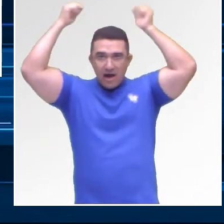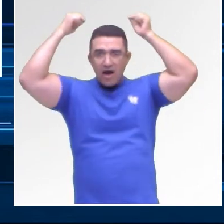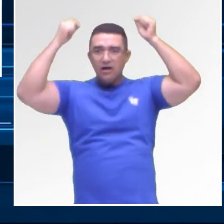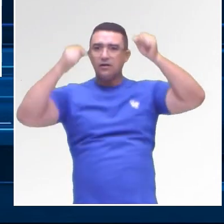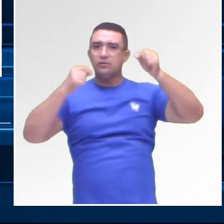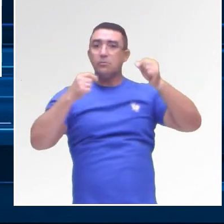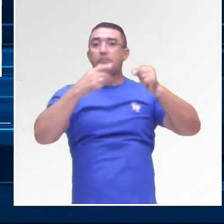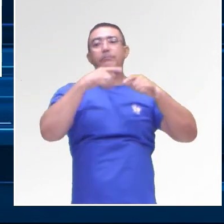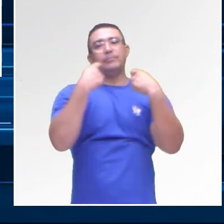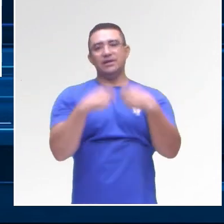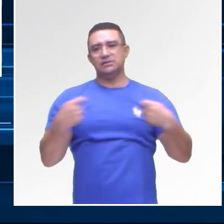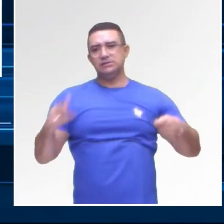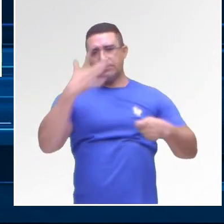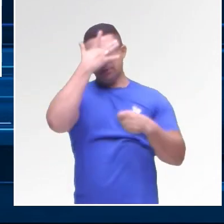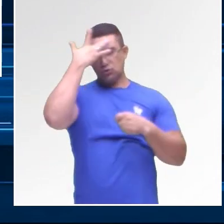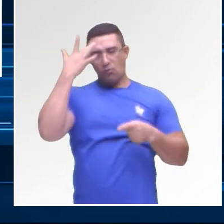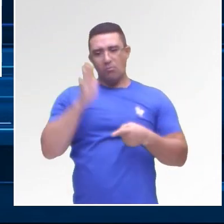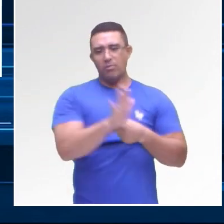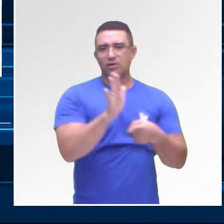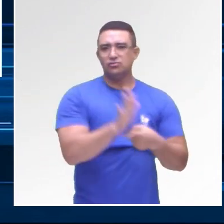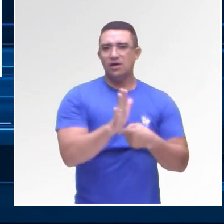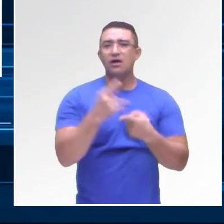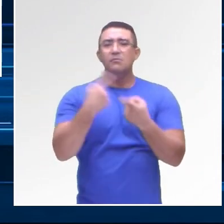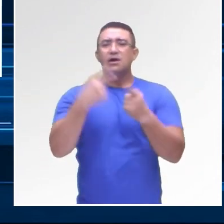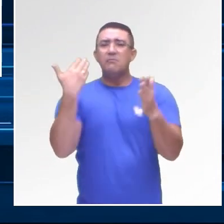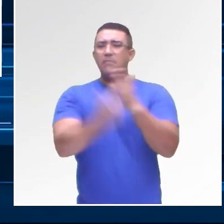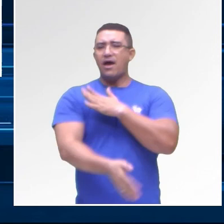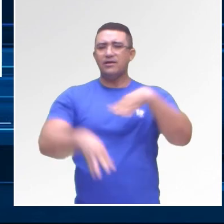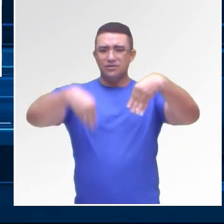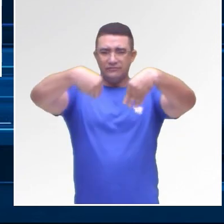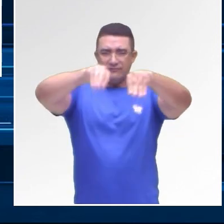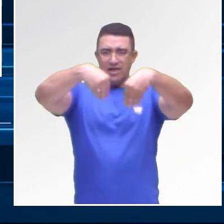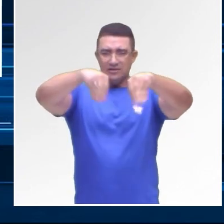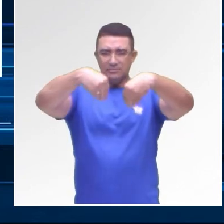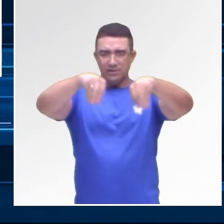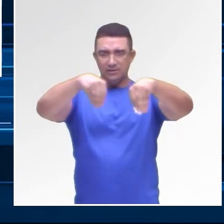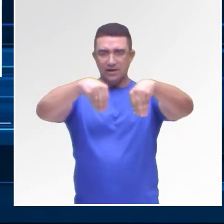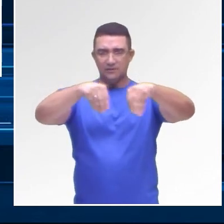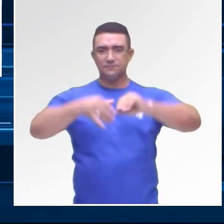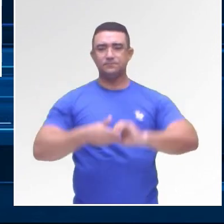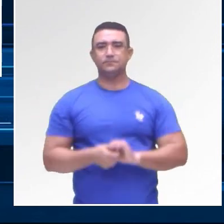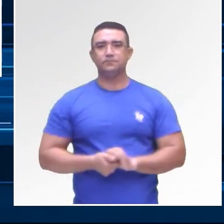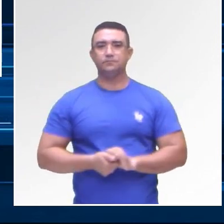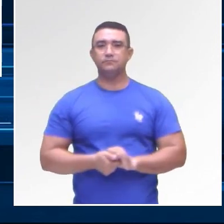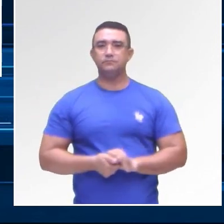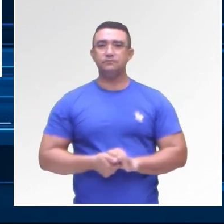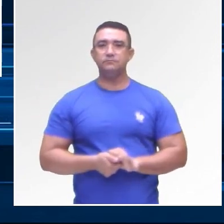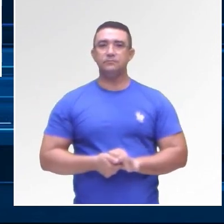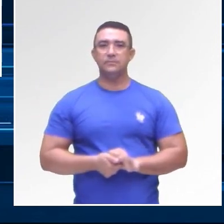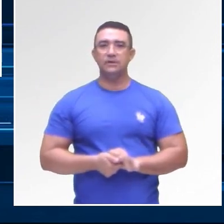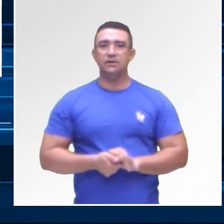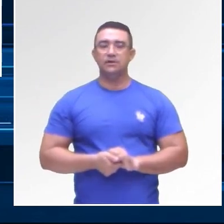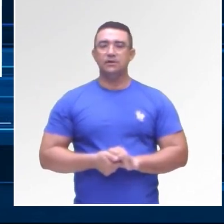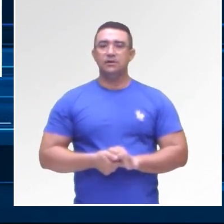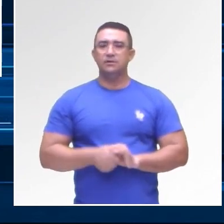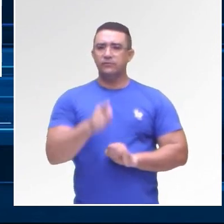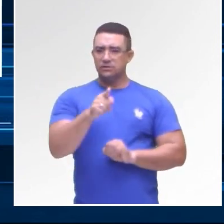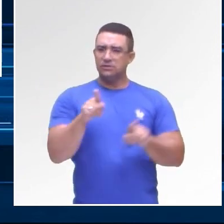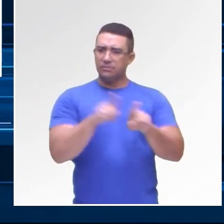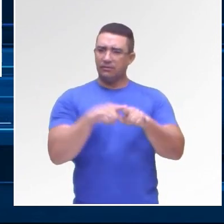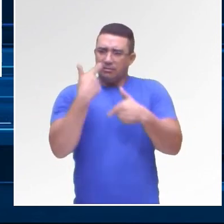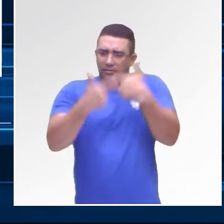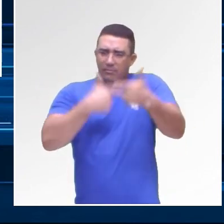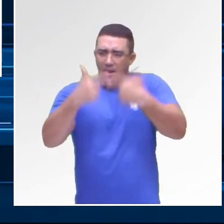né? Então você perde muito a sua flexibilidade. E lembrem-se, além de você trabalhar a questão do